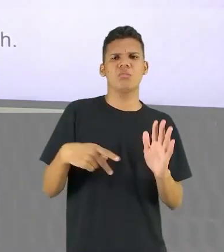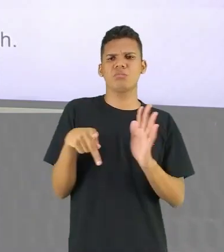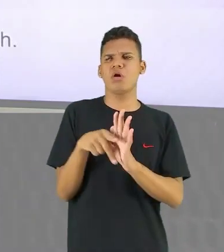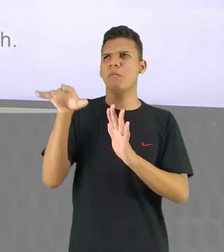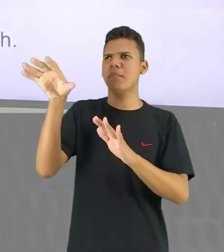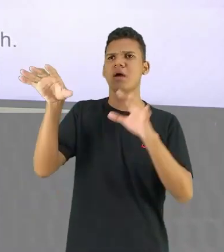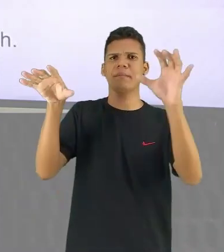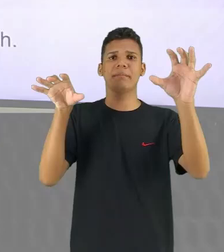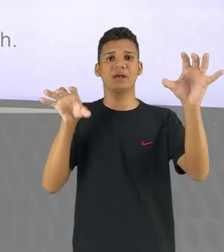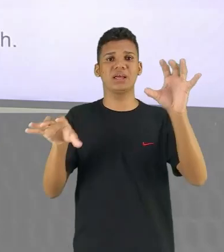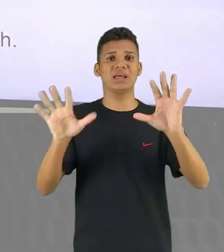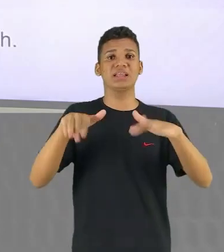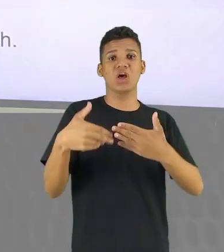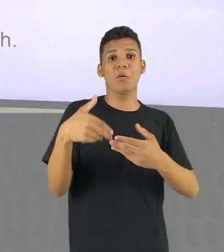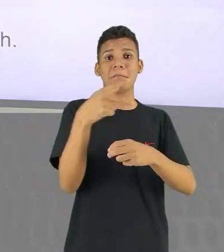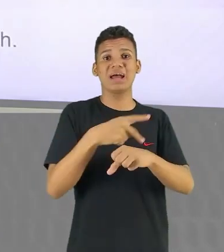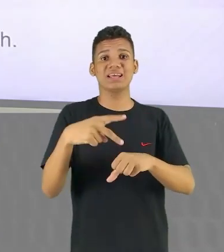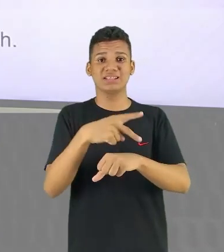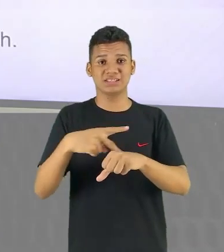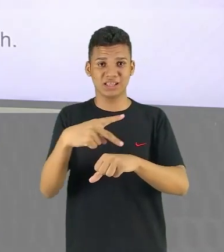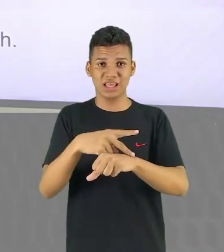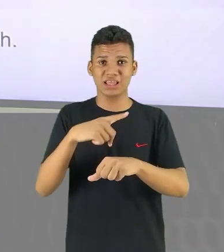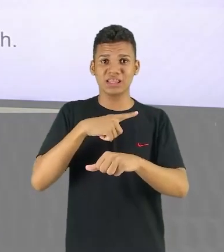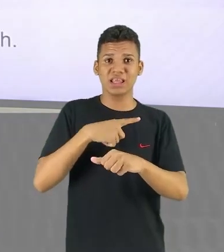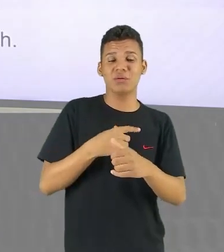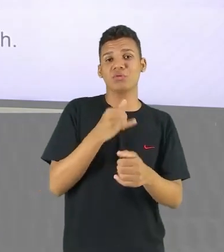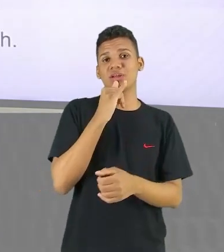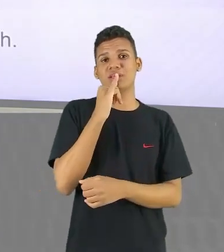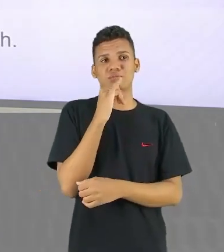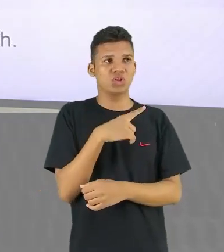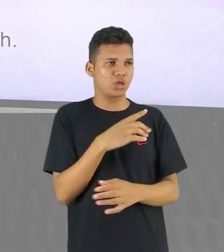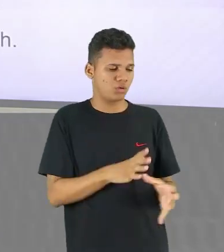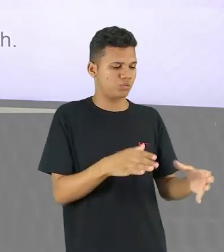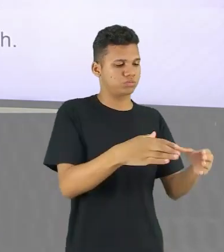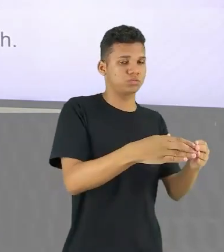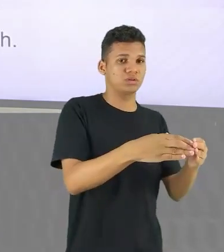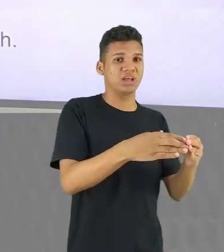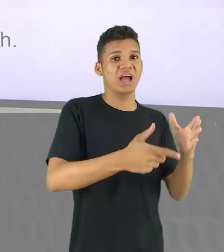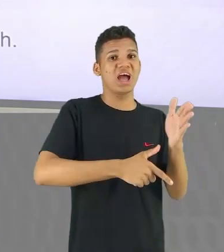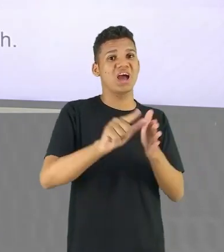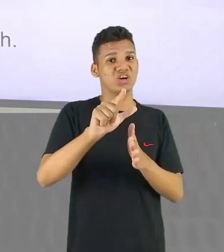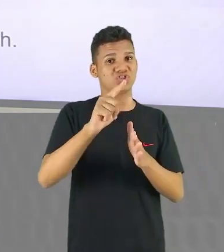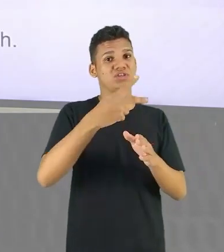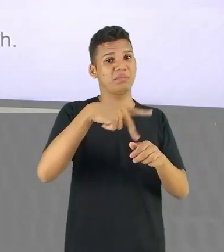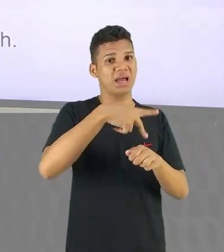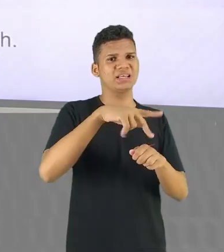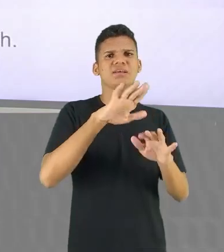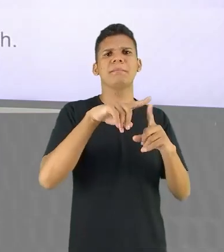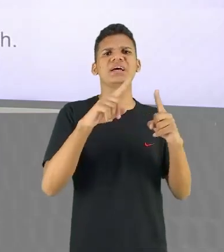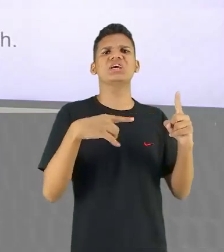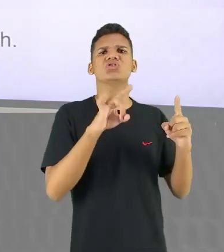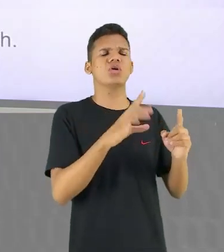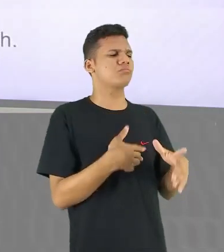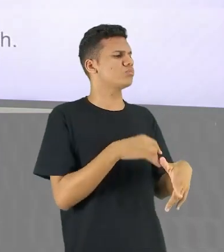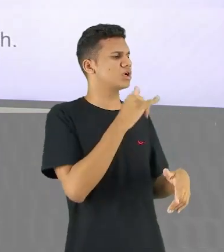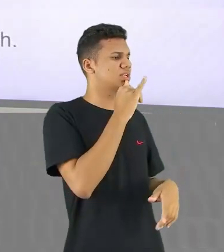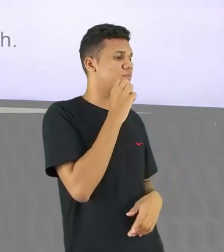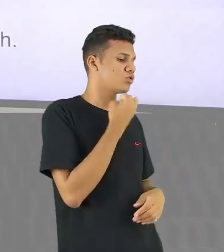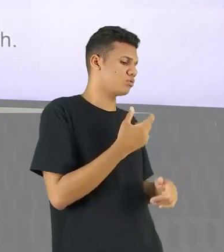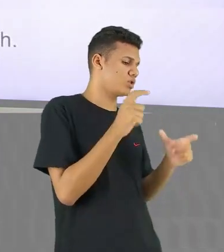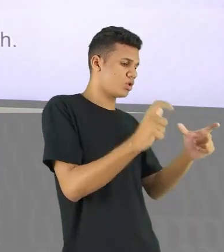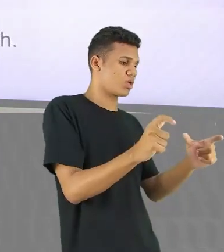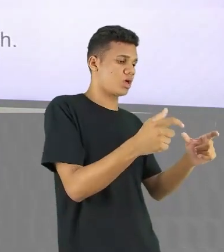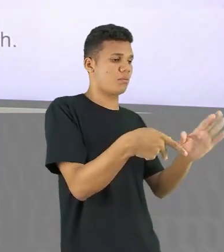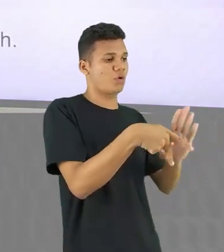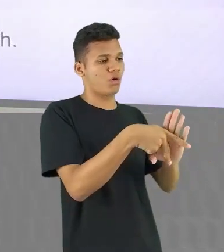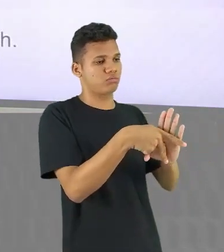vários territórios e vários países foram partes de colônias, antes mesmo deles serem considerados países. Eram territórios que fizeram